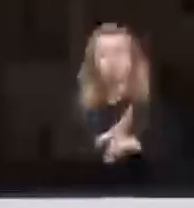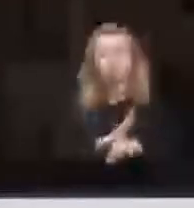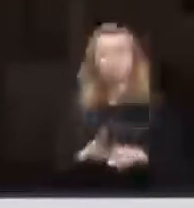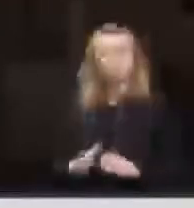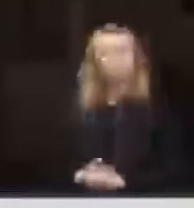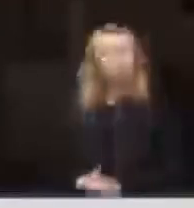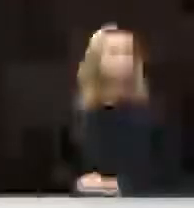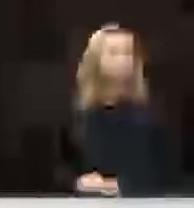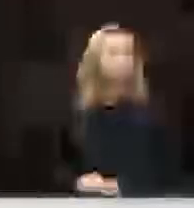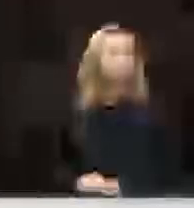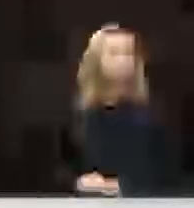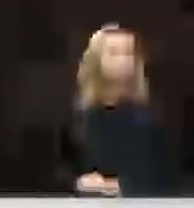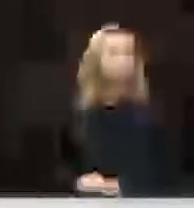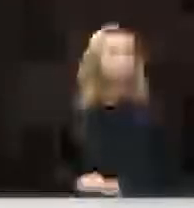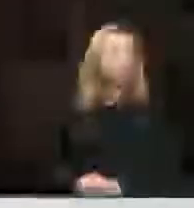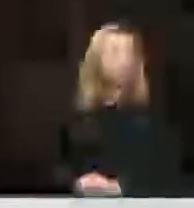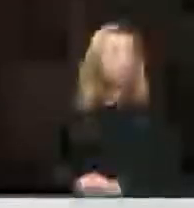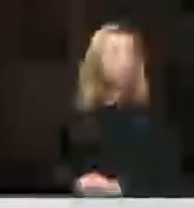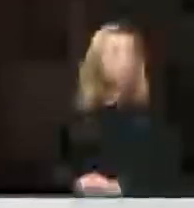E é de se indagar.